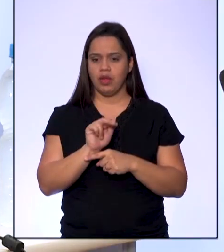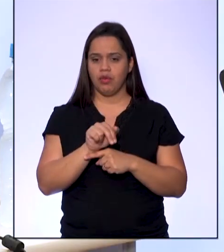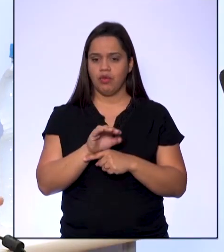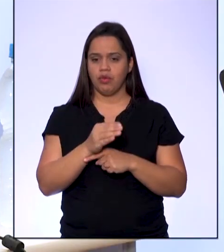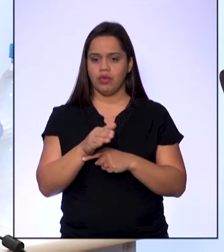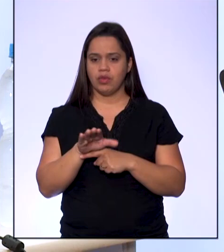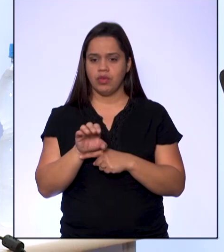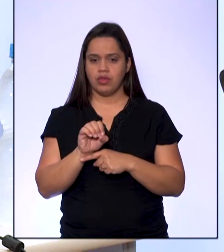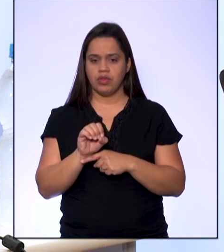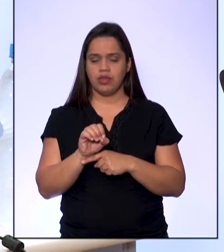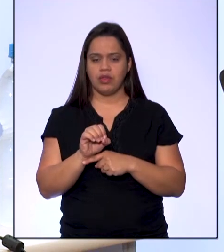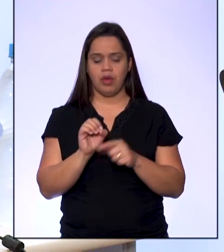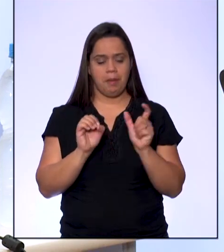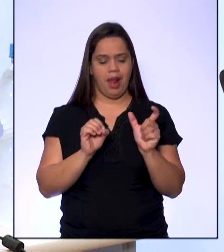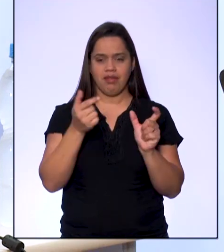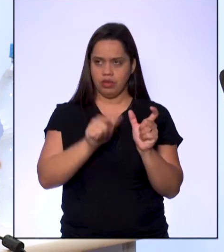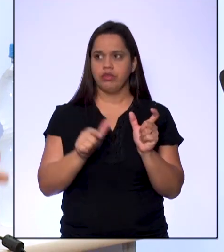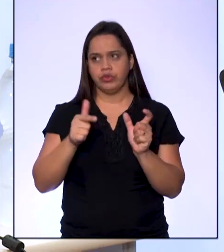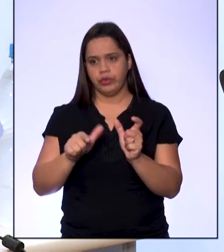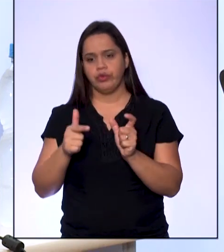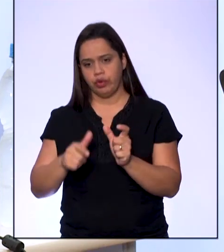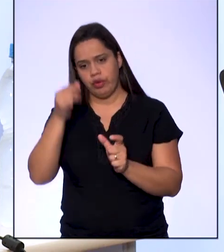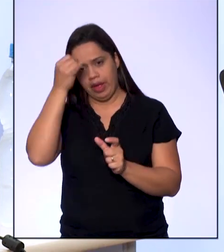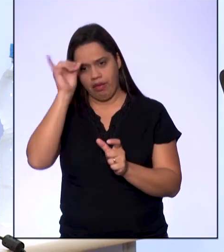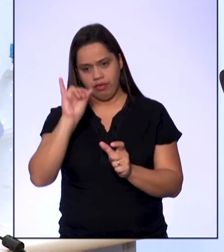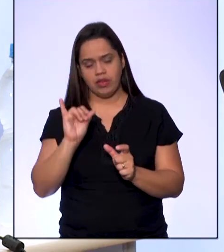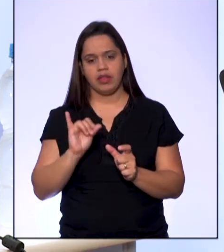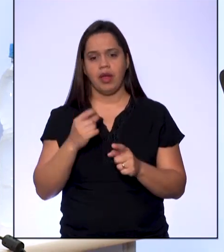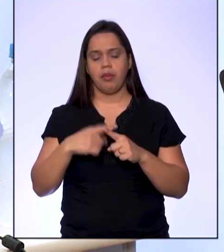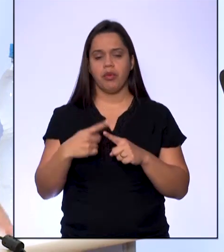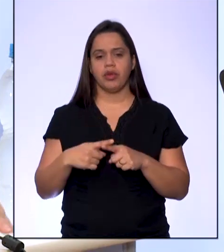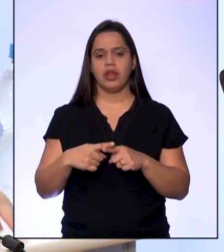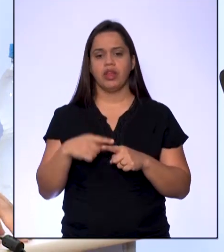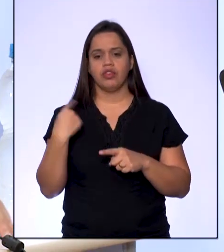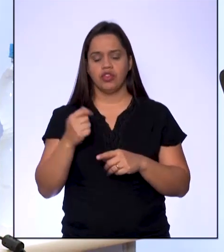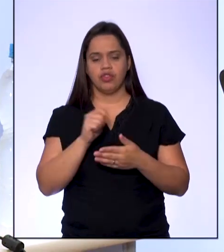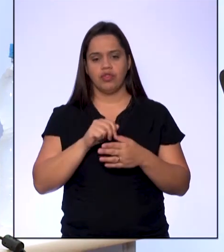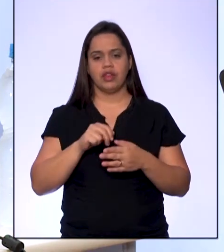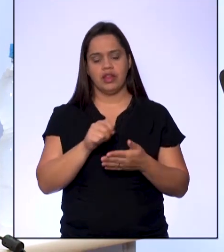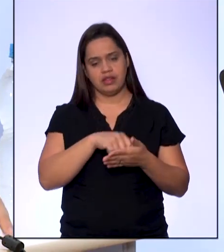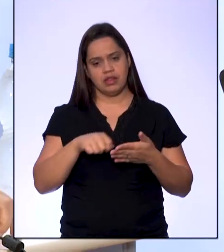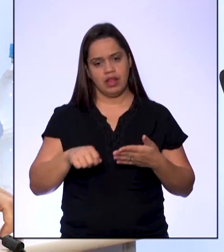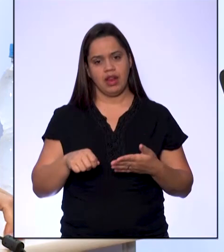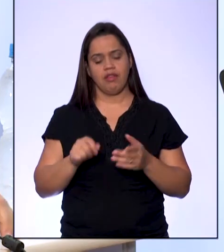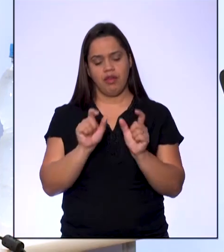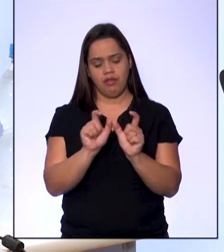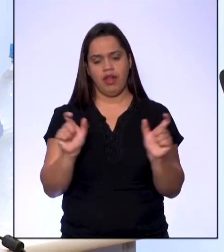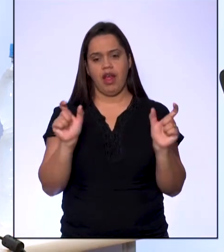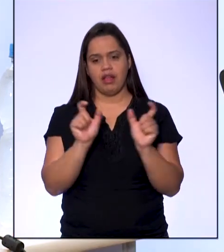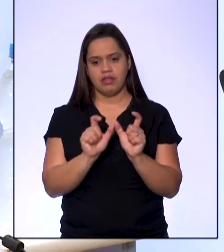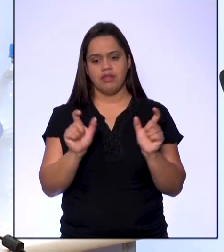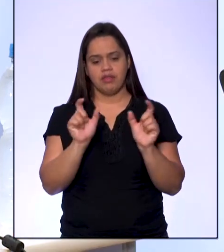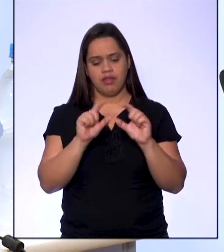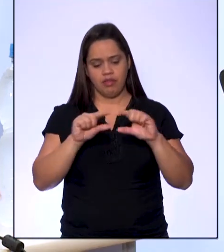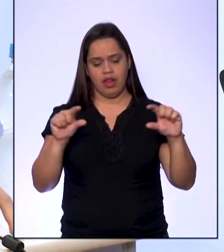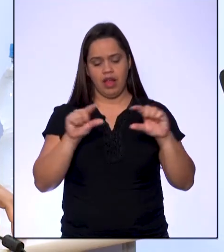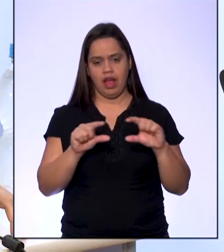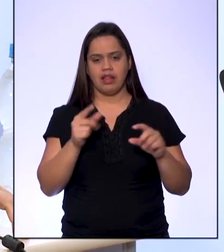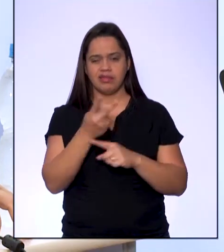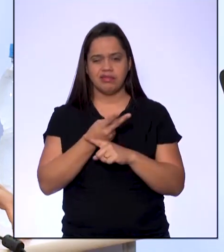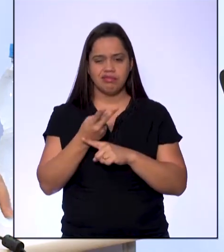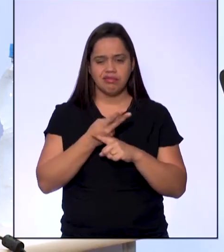as repetições, tomar muito cuidado quando a gente escreve na revisão. Não ficar repetindo frases, procurar substituir